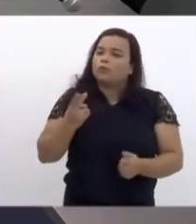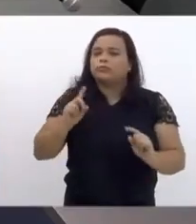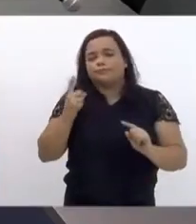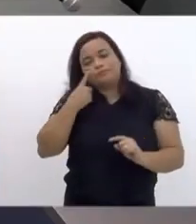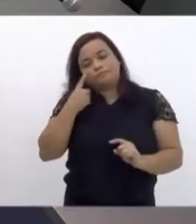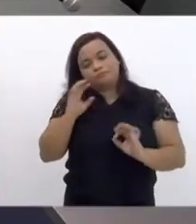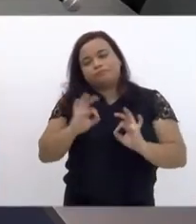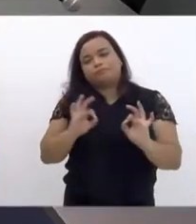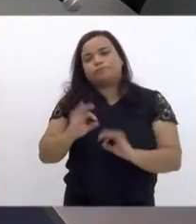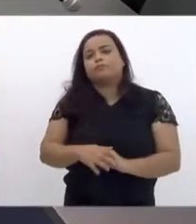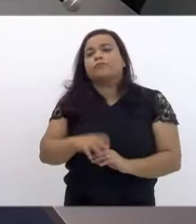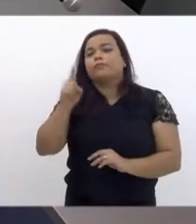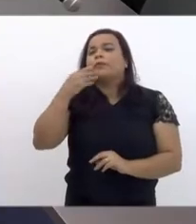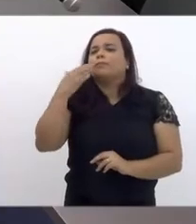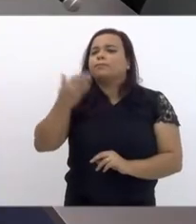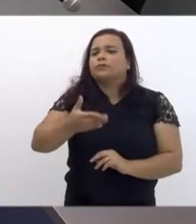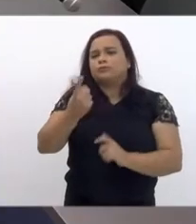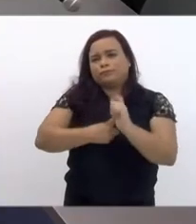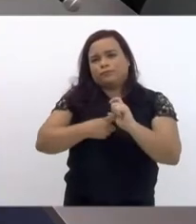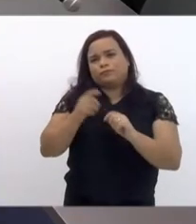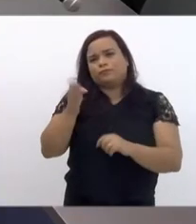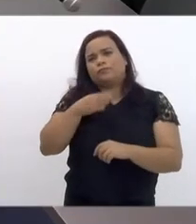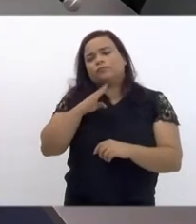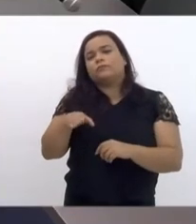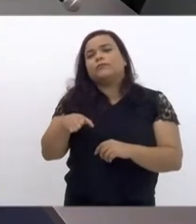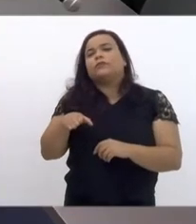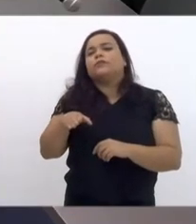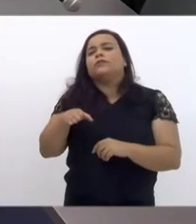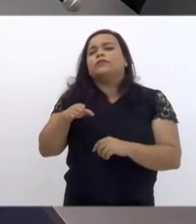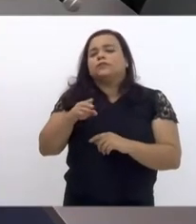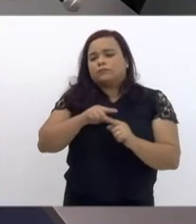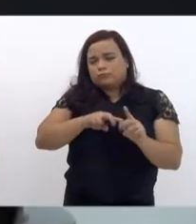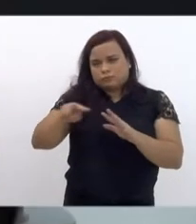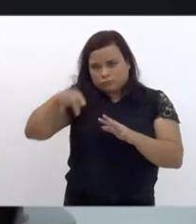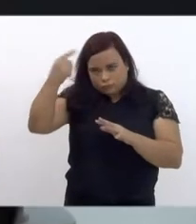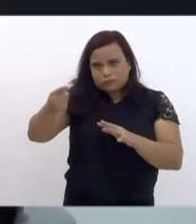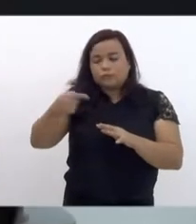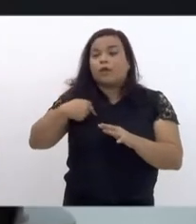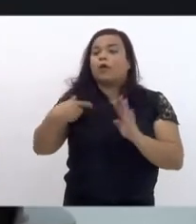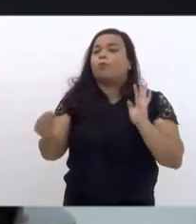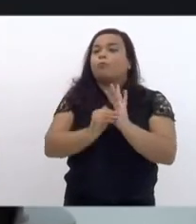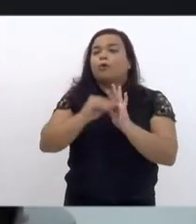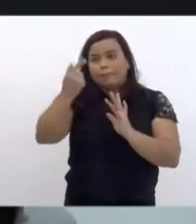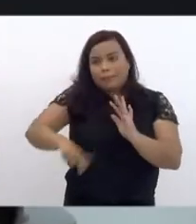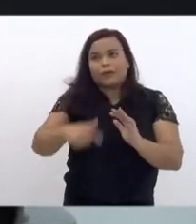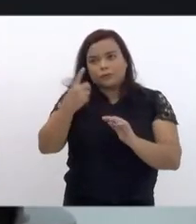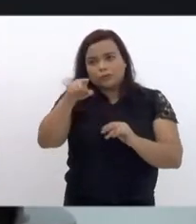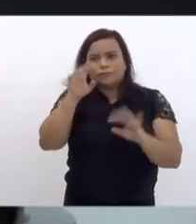presidente, por uma sessão. Eu coloco mais uma questão para o senhor apreciar.